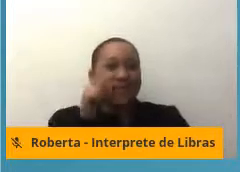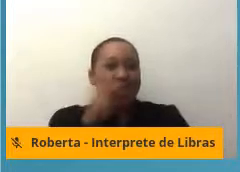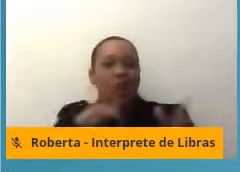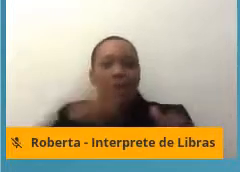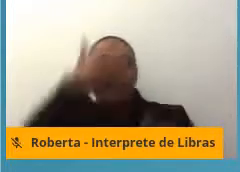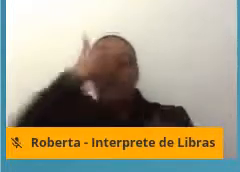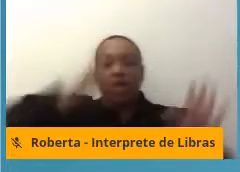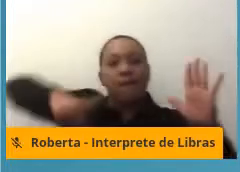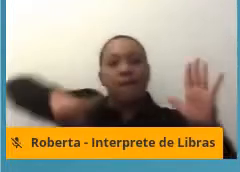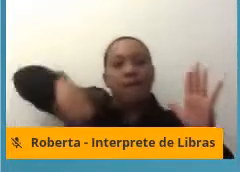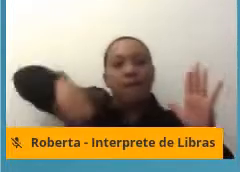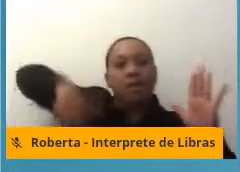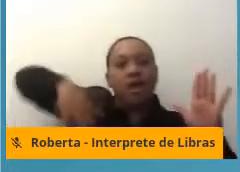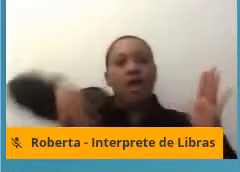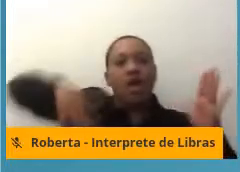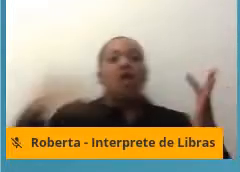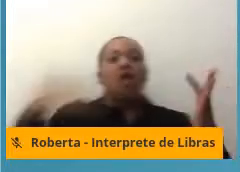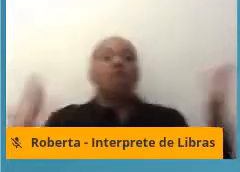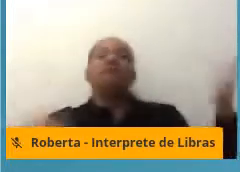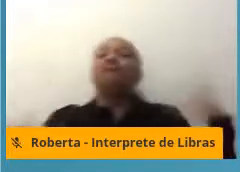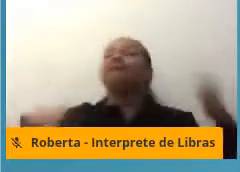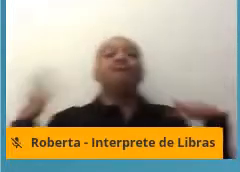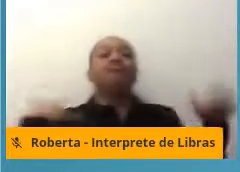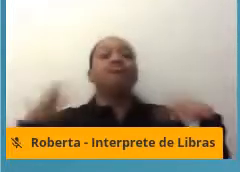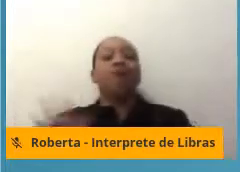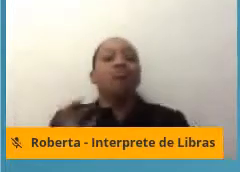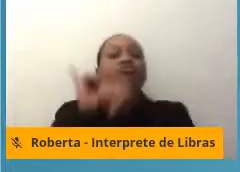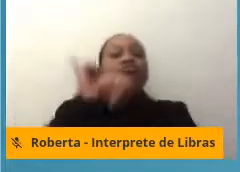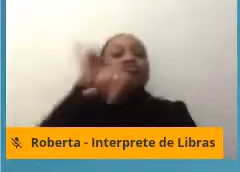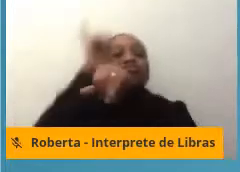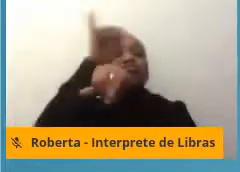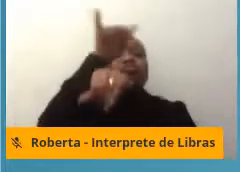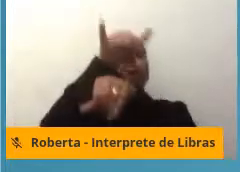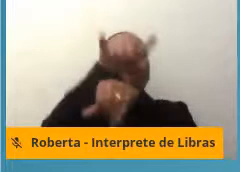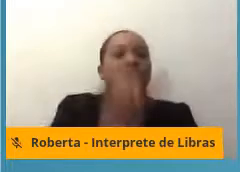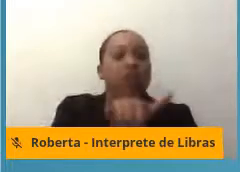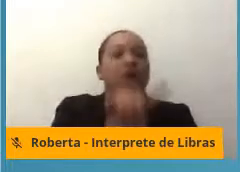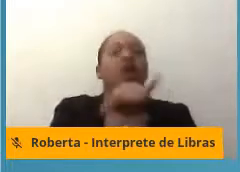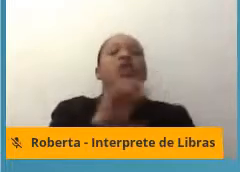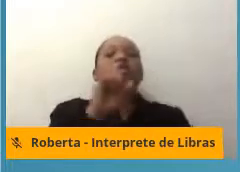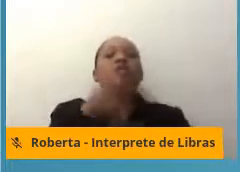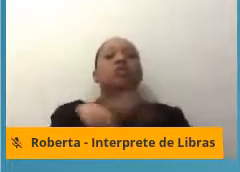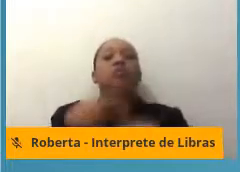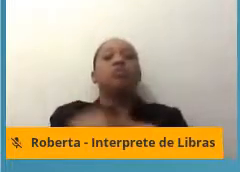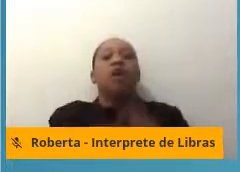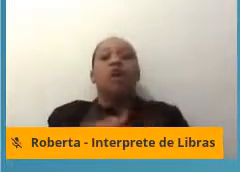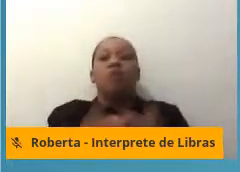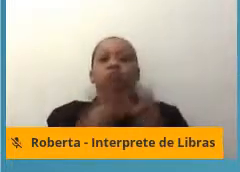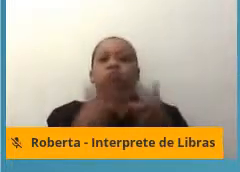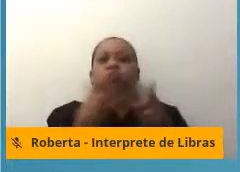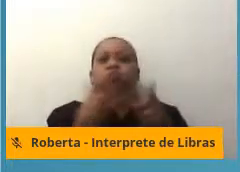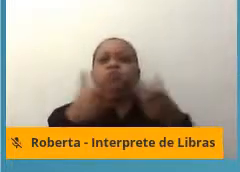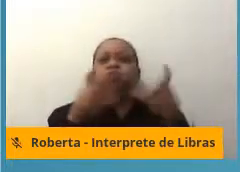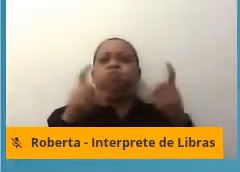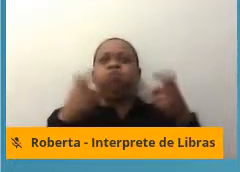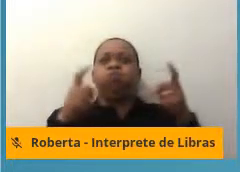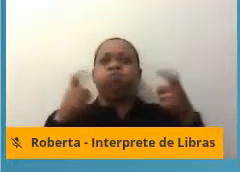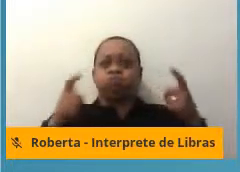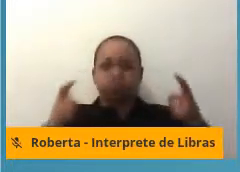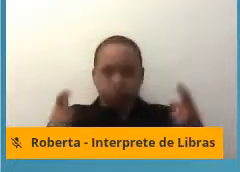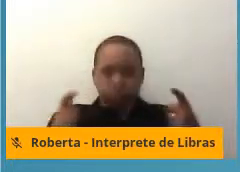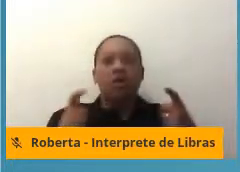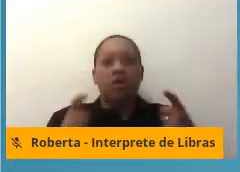internacionais, e depois disso, o número de casos voltou a crescer bastante. Veja que aqui a gente já está com um pico maior do que o do